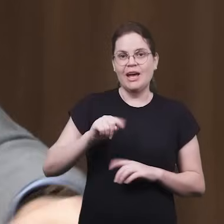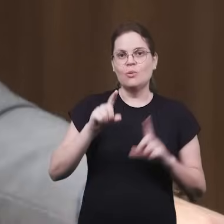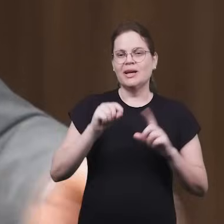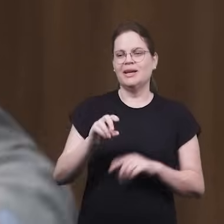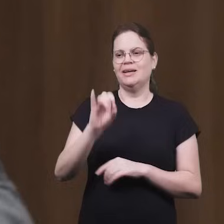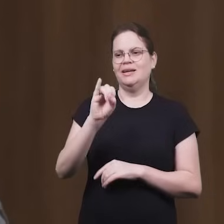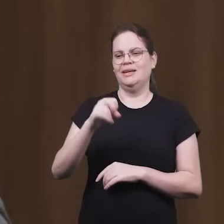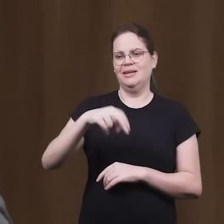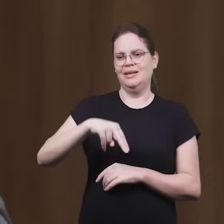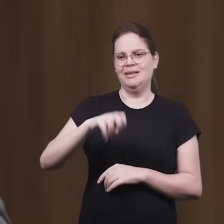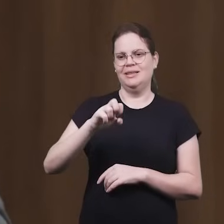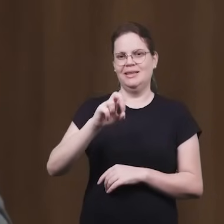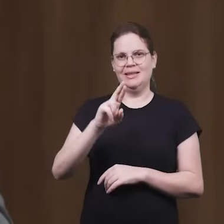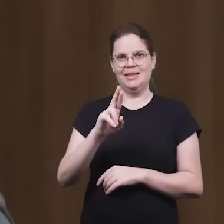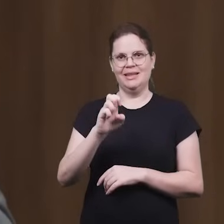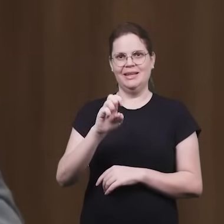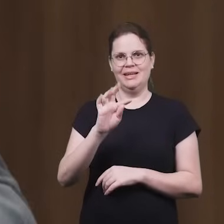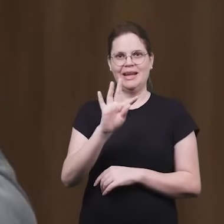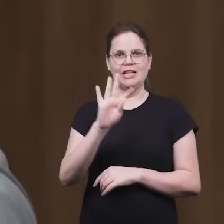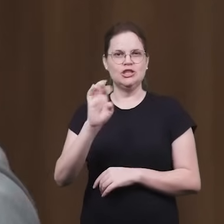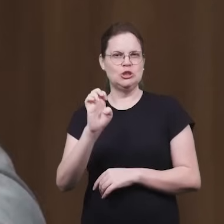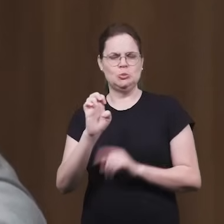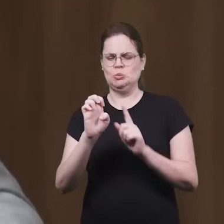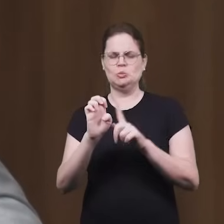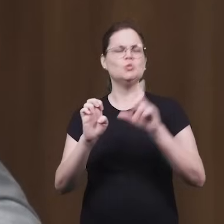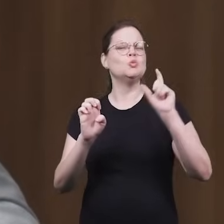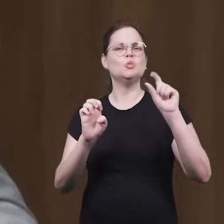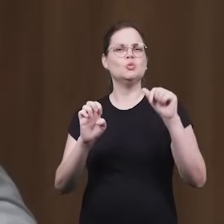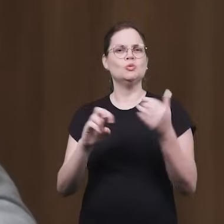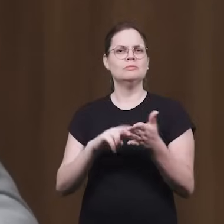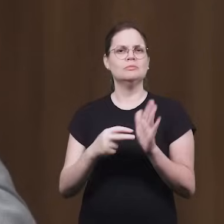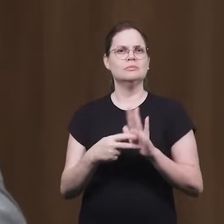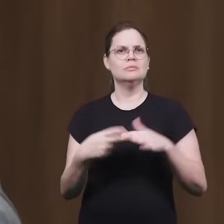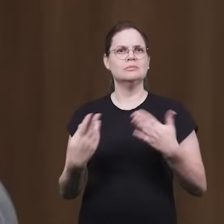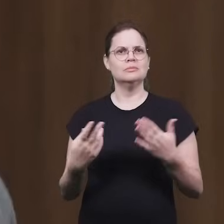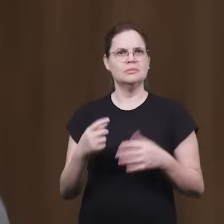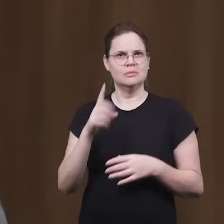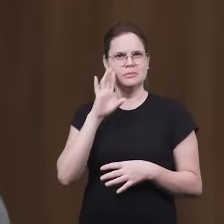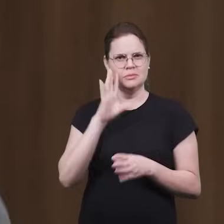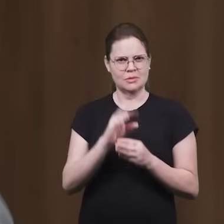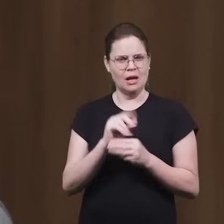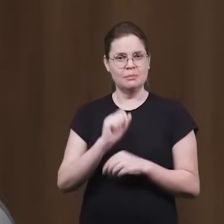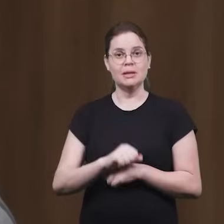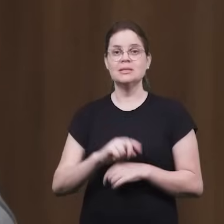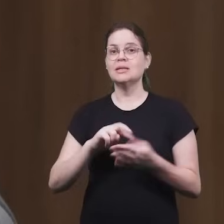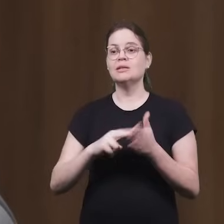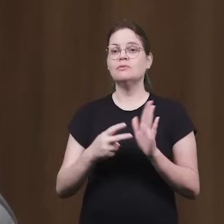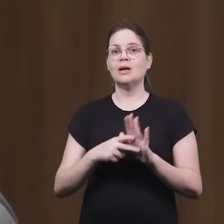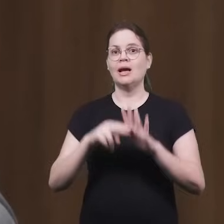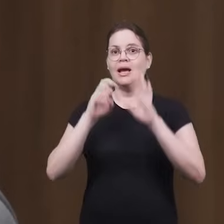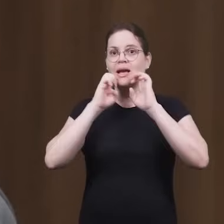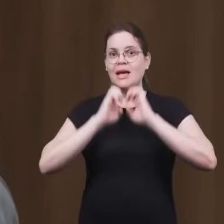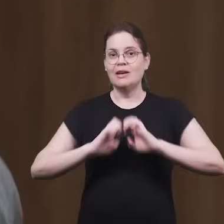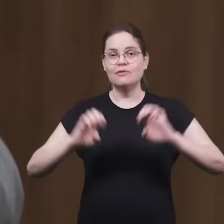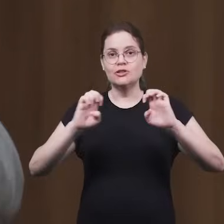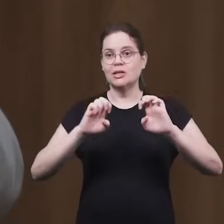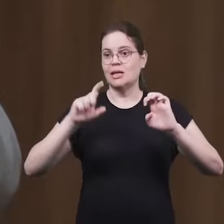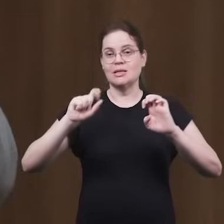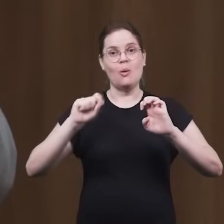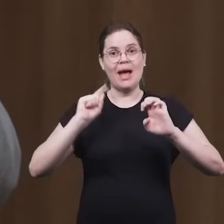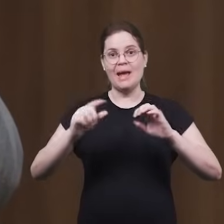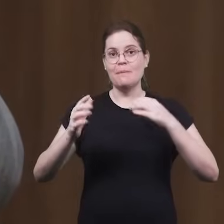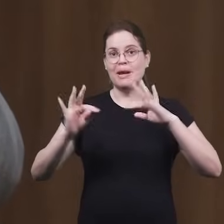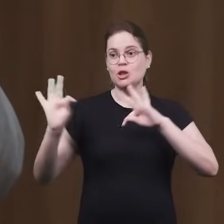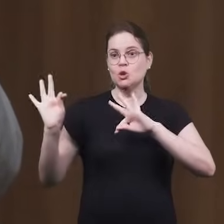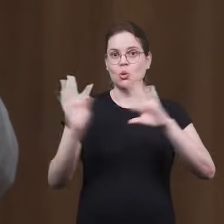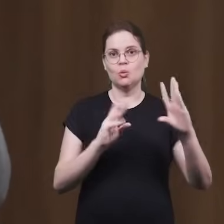palavra inerente com essa frase dela. É inerente ao servo de Deus. Aí, sabe o que é a evangelização? É quando o vaso